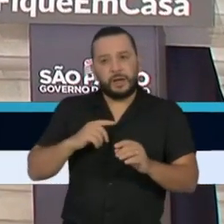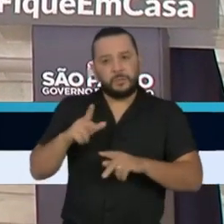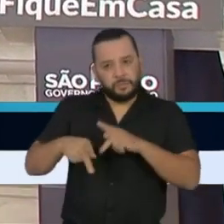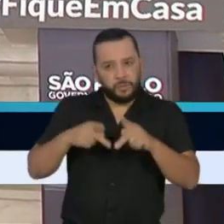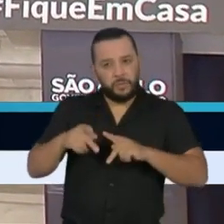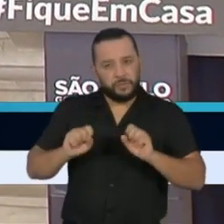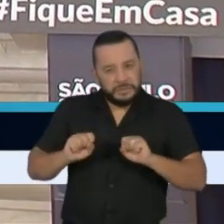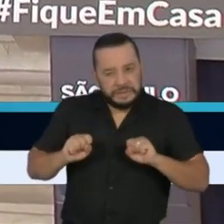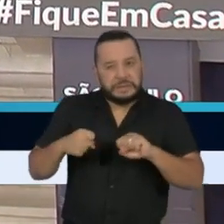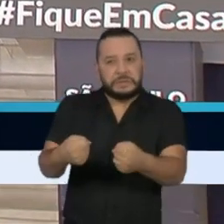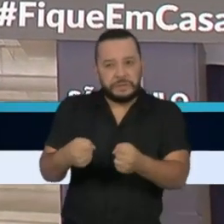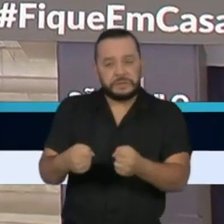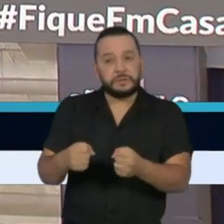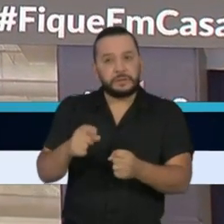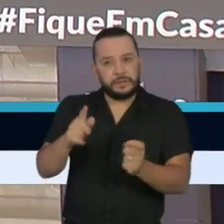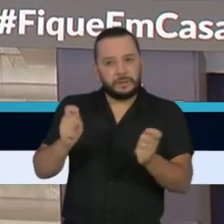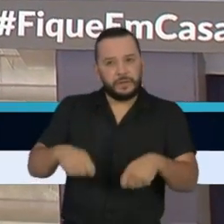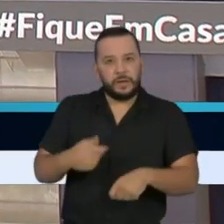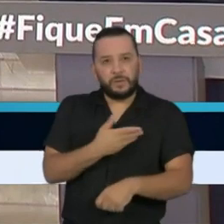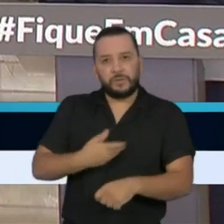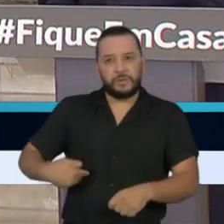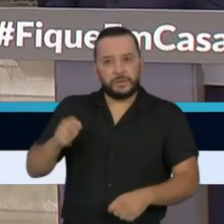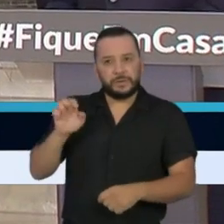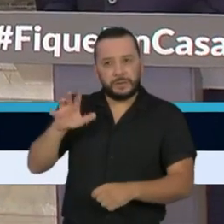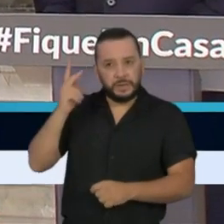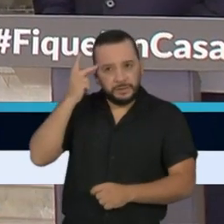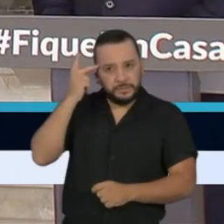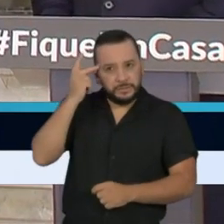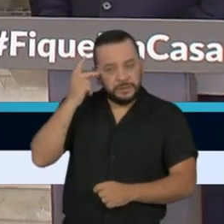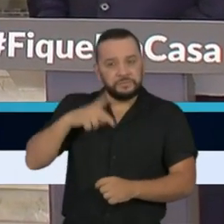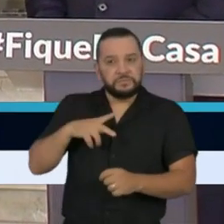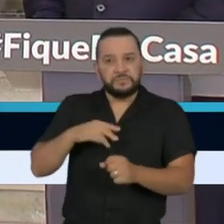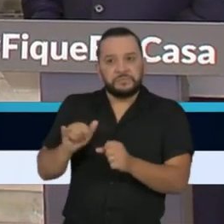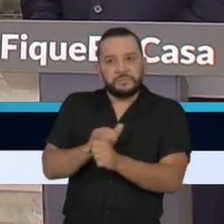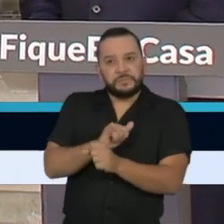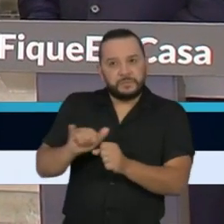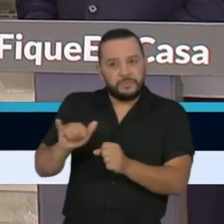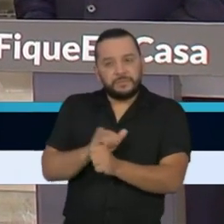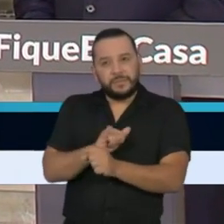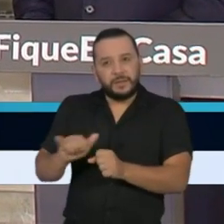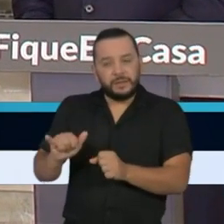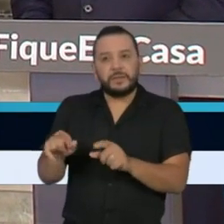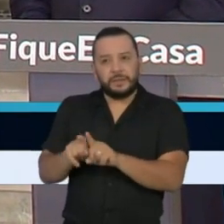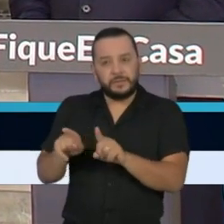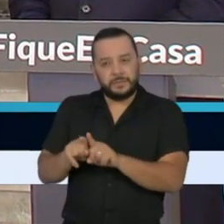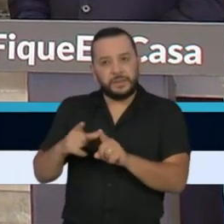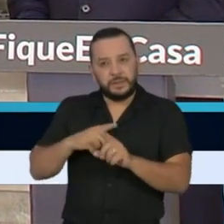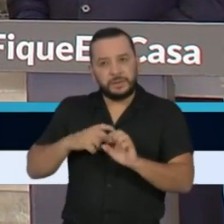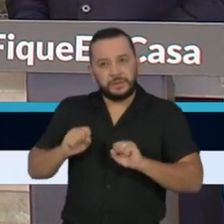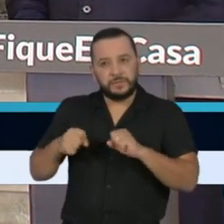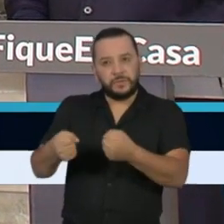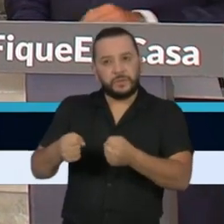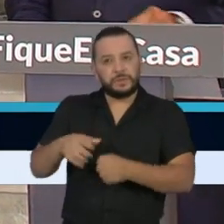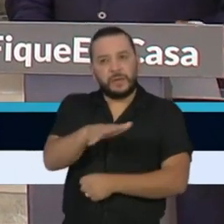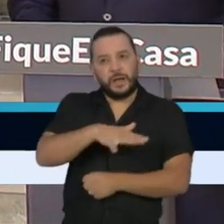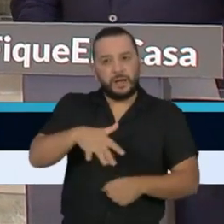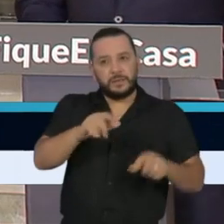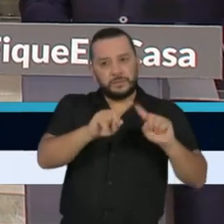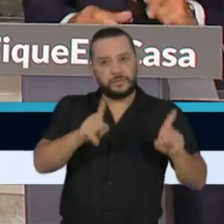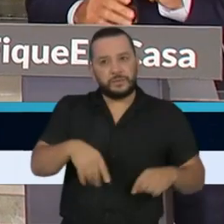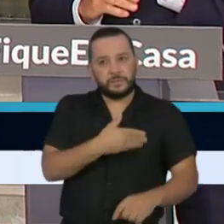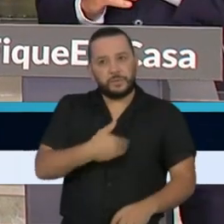há possibilidade do governo do Estado de São Paulo ter alguma medida que peça algum esforço também dos servidores públicos?